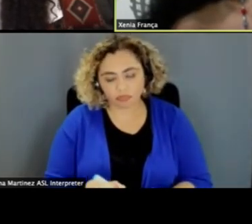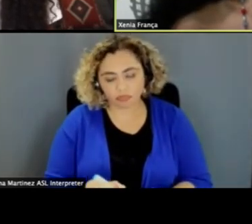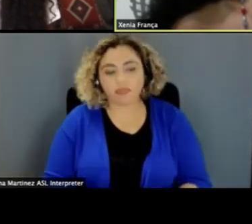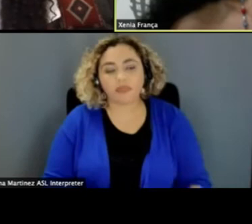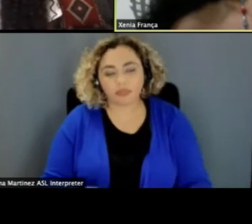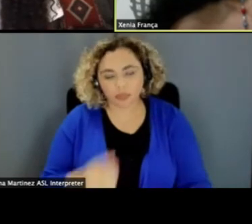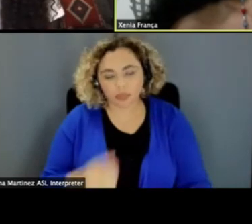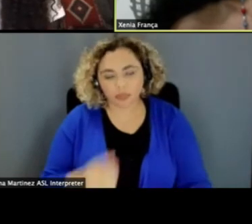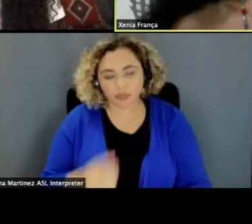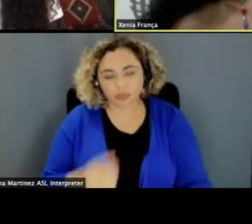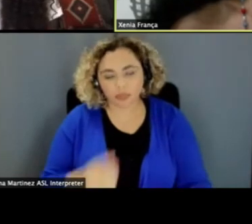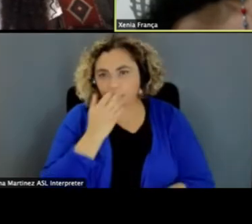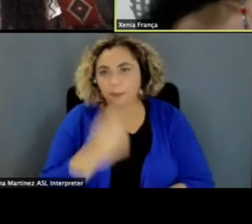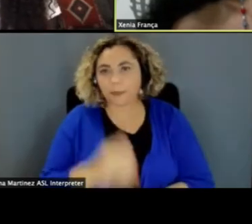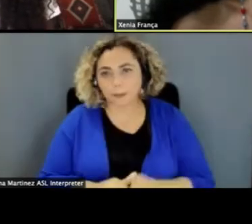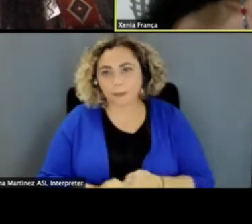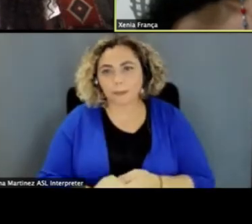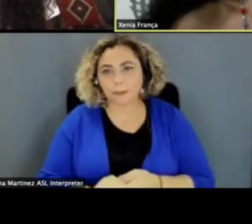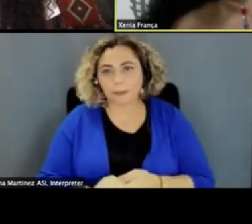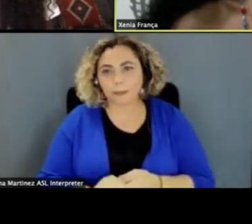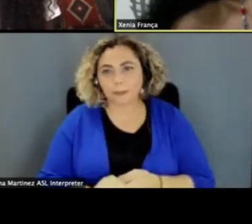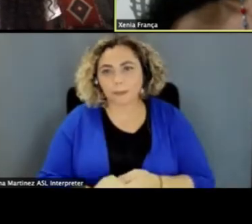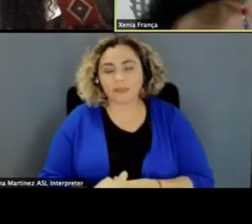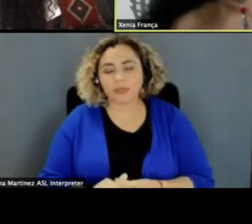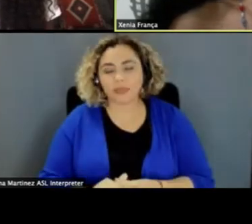impacto na sociedade. Isso é um fato,